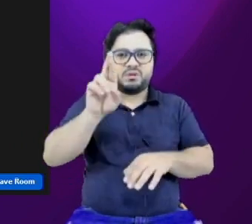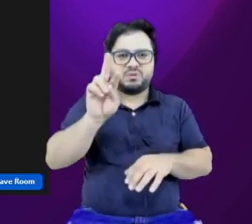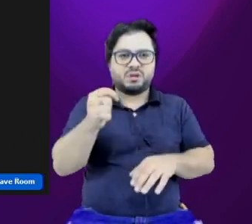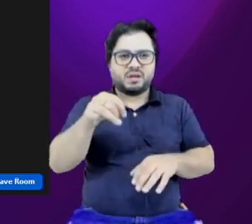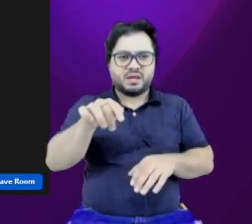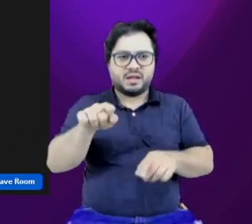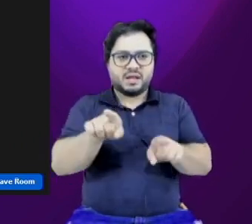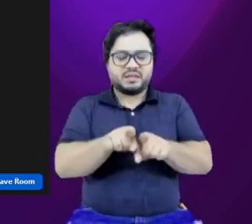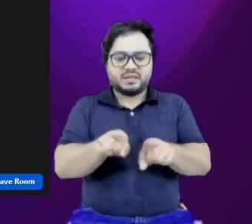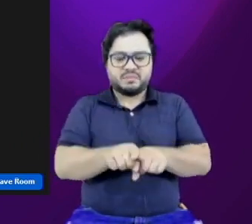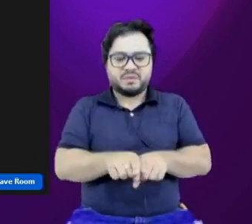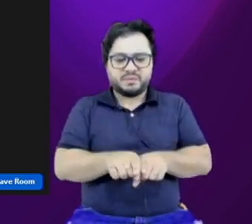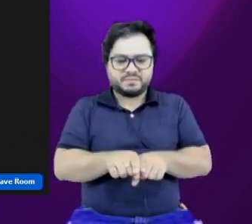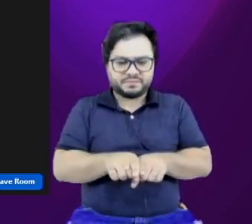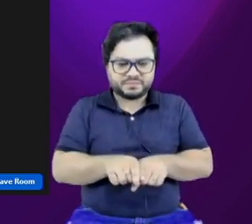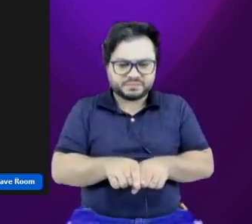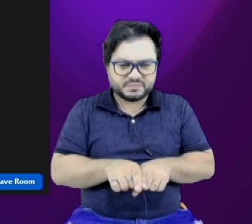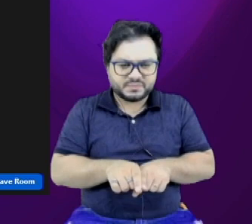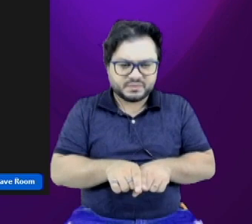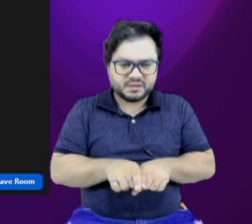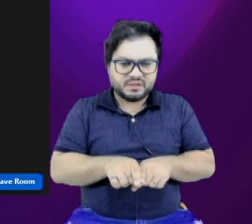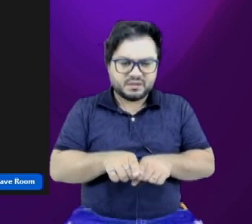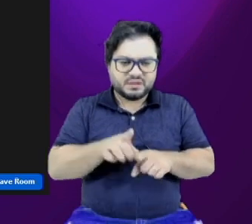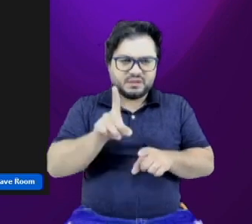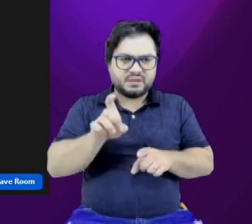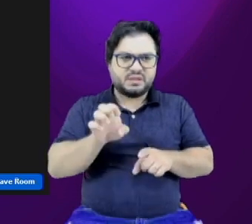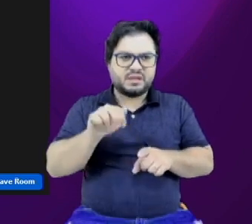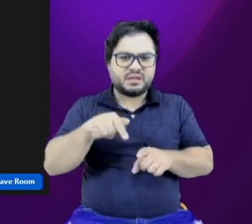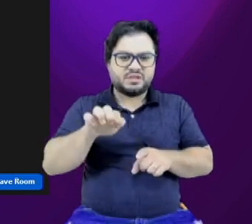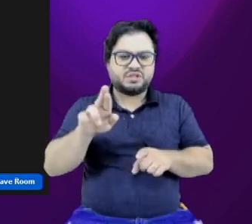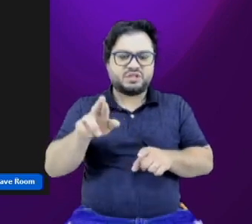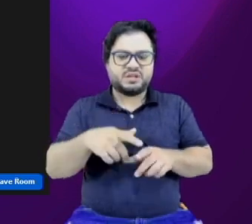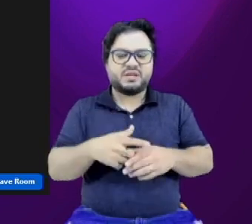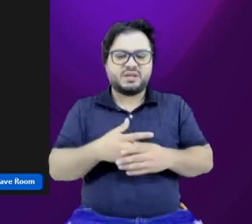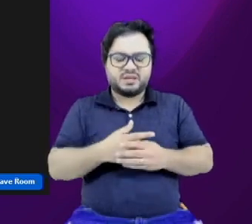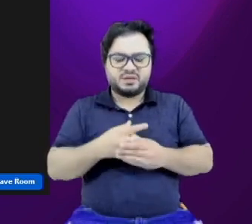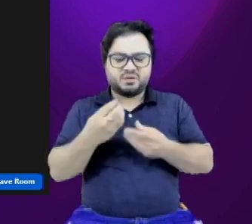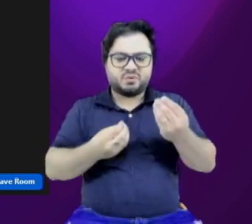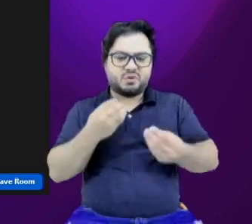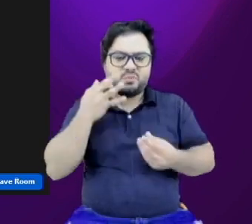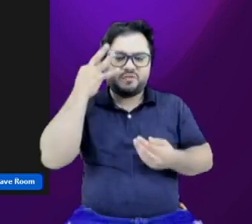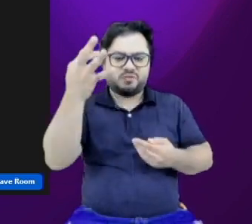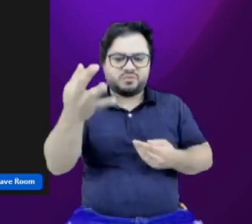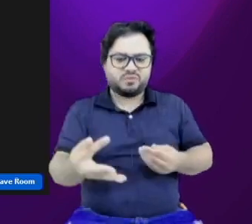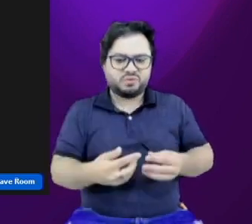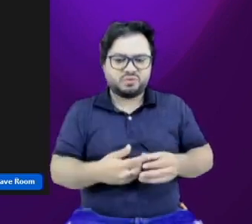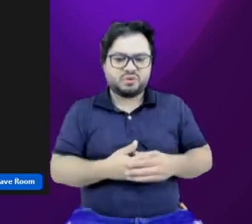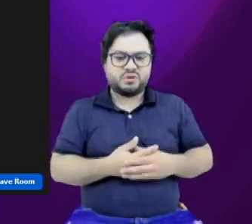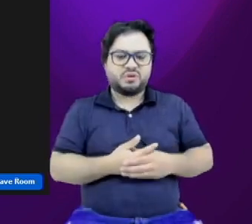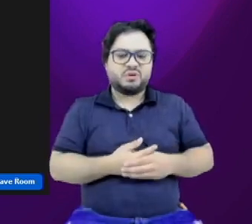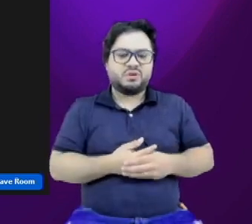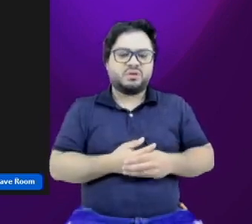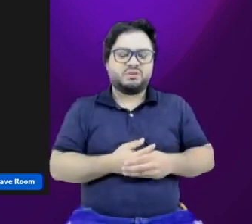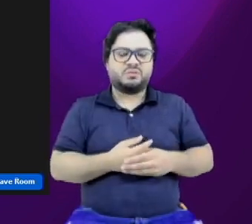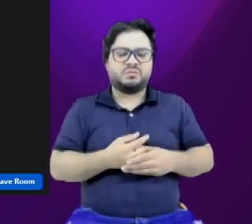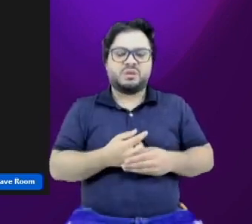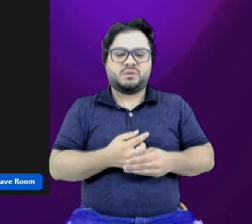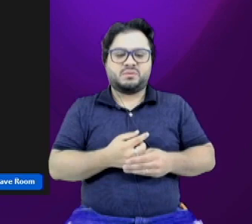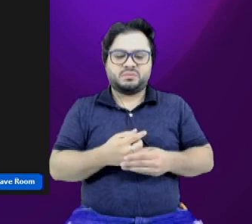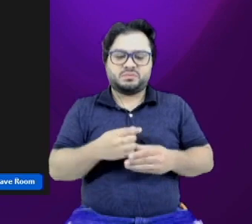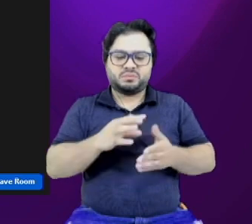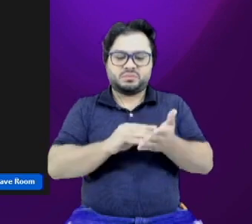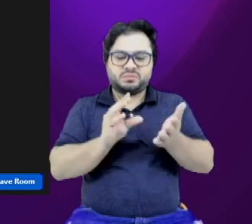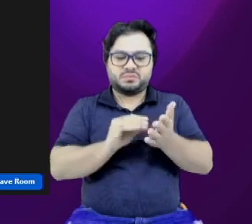doutor Dectier, como é que a gente vai fazer, né, no futuro, né, próximo agora, tendo em vista que as duas já estão nesse modelo digital,